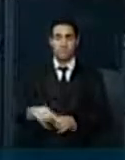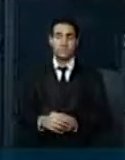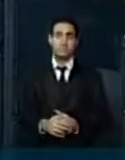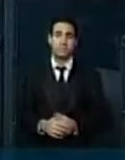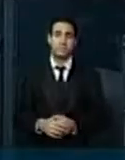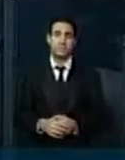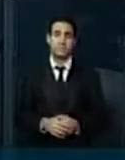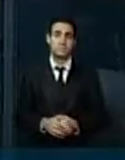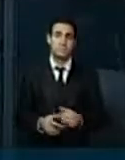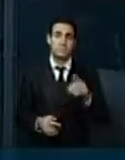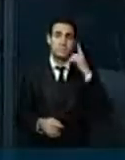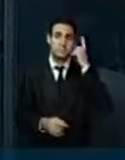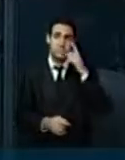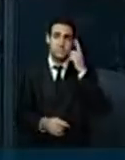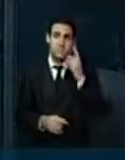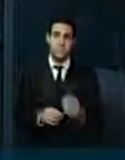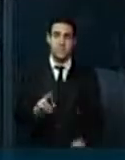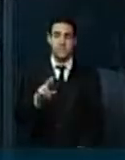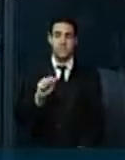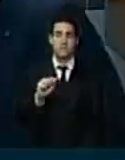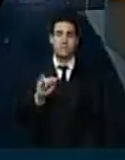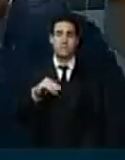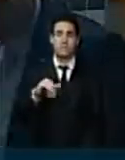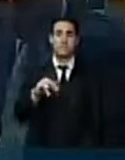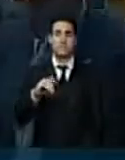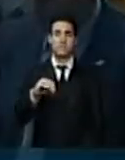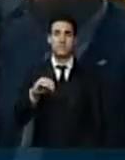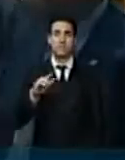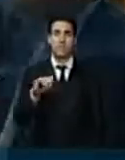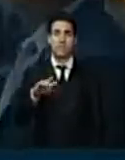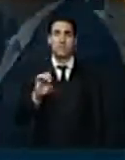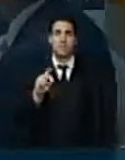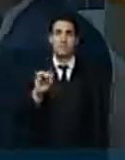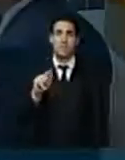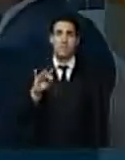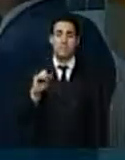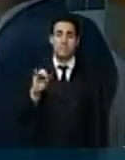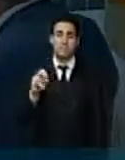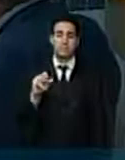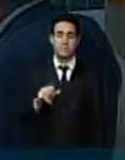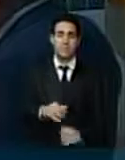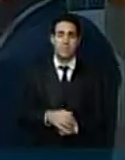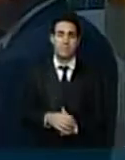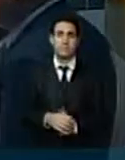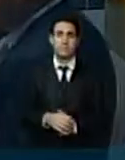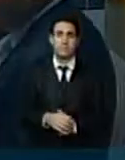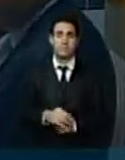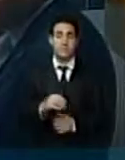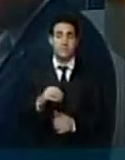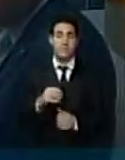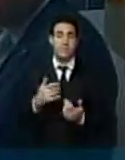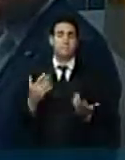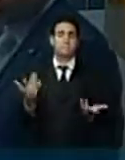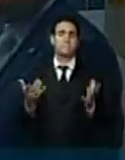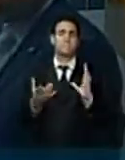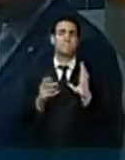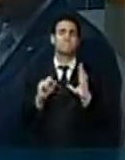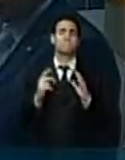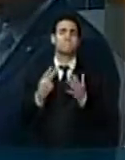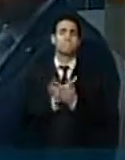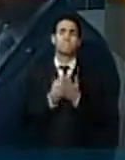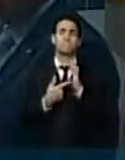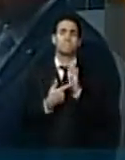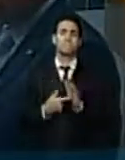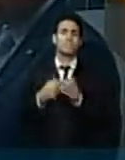Cede a palavra o deputado Raimundo Gomes de Matos. Senhor presidente, senhores parlamentares, o cenário que acaba de ser retratado sobre